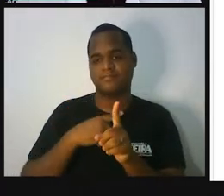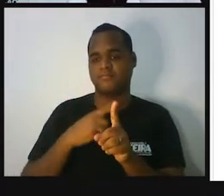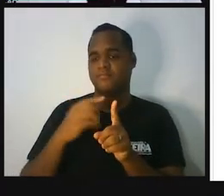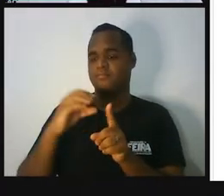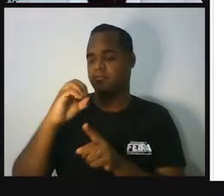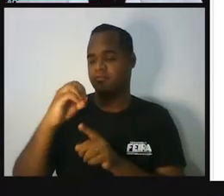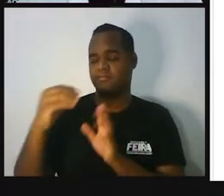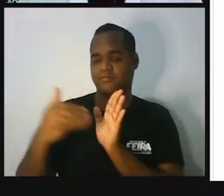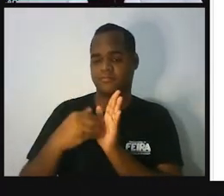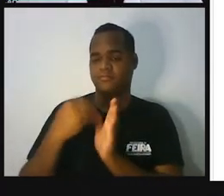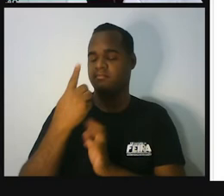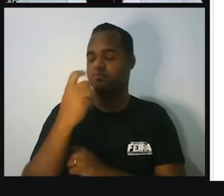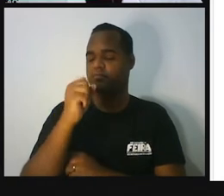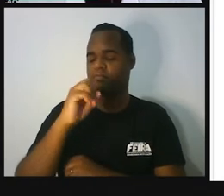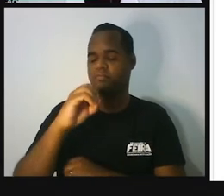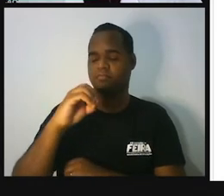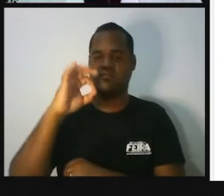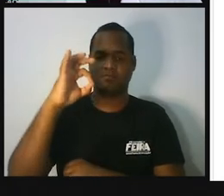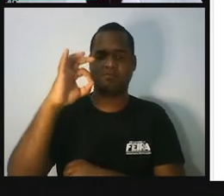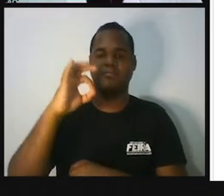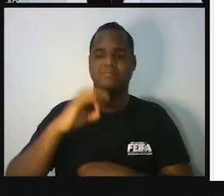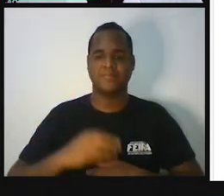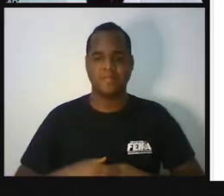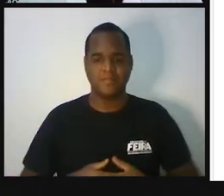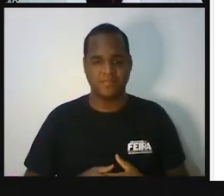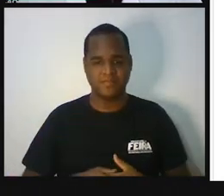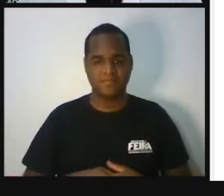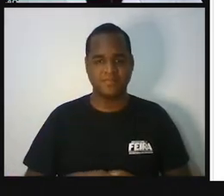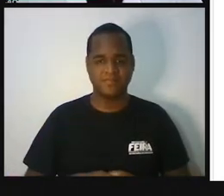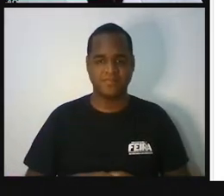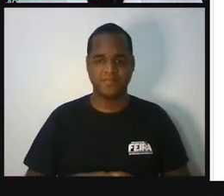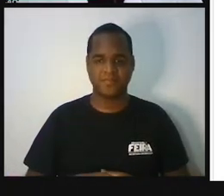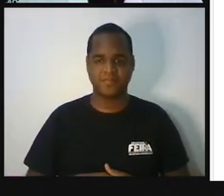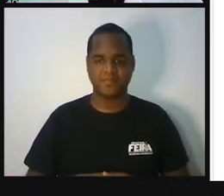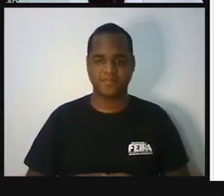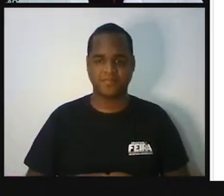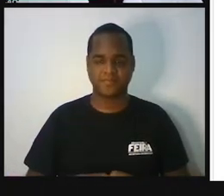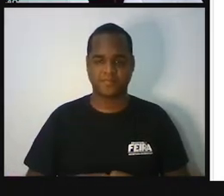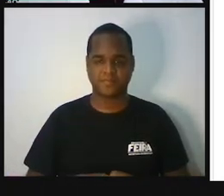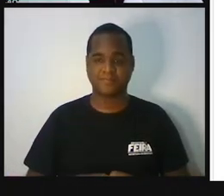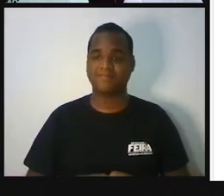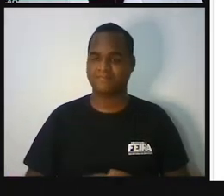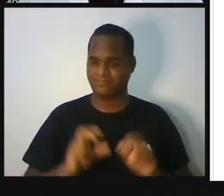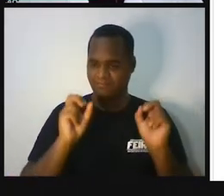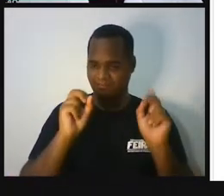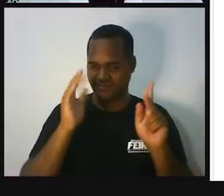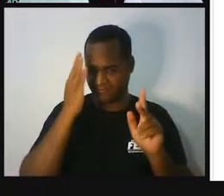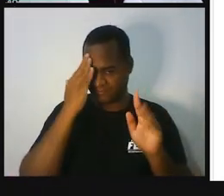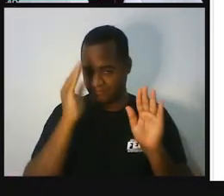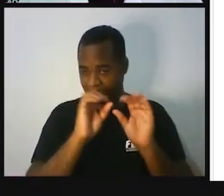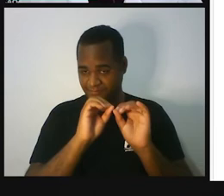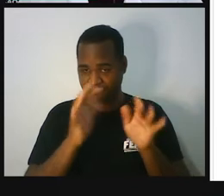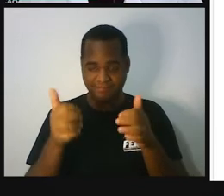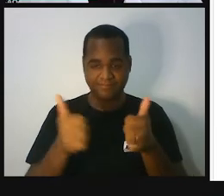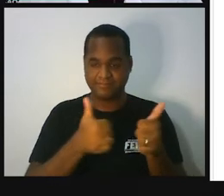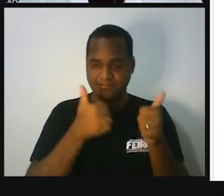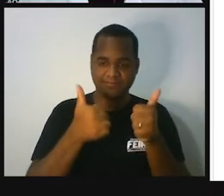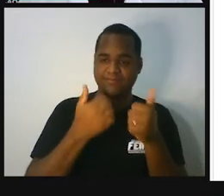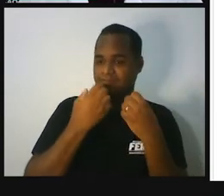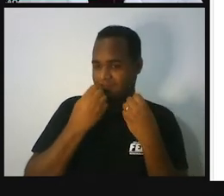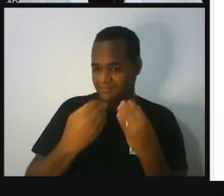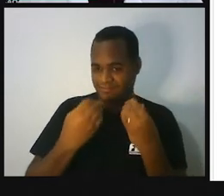conseguir medir ângulos de 0 até 108 Tranquilão massa